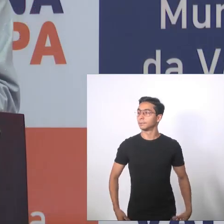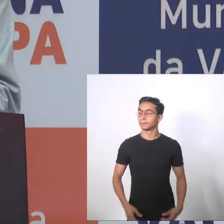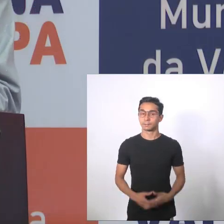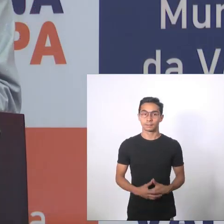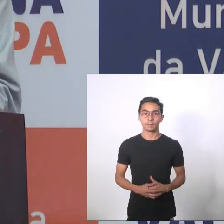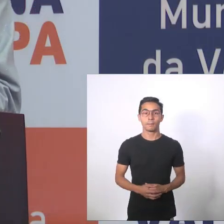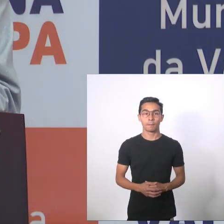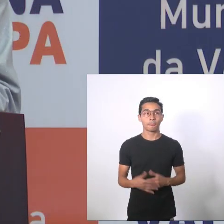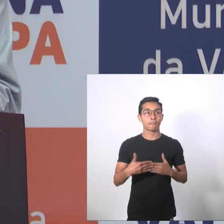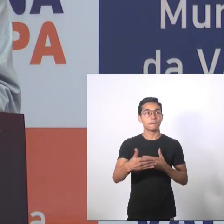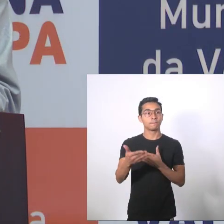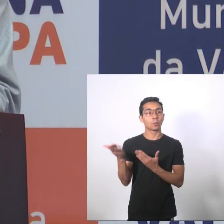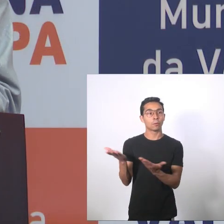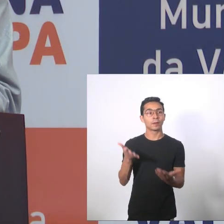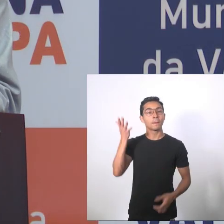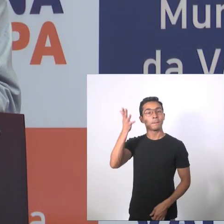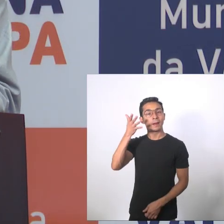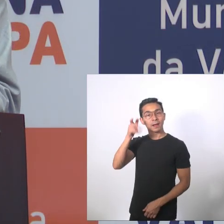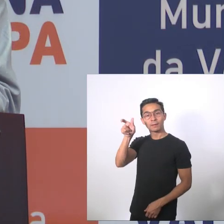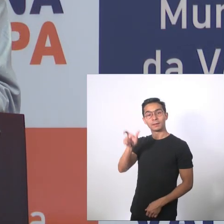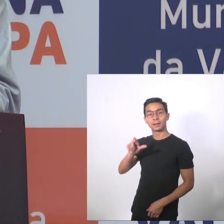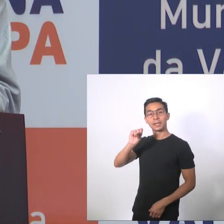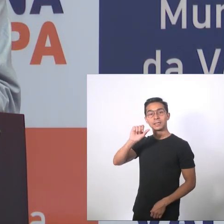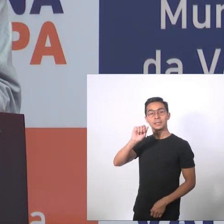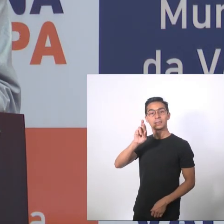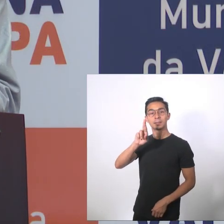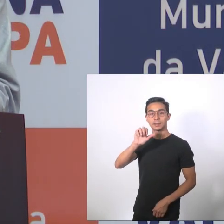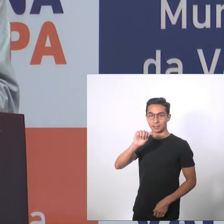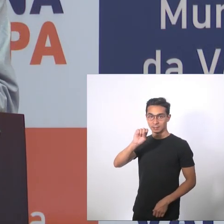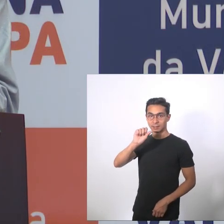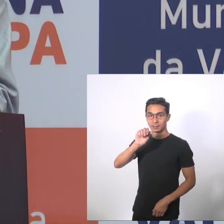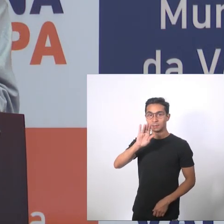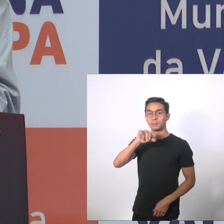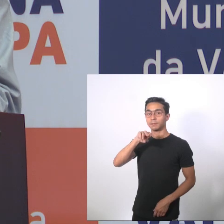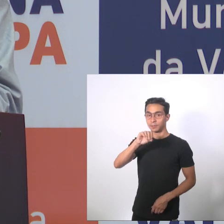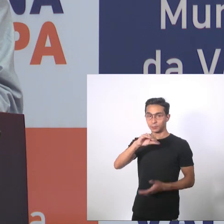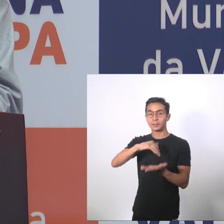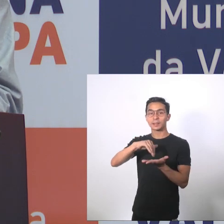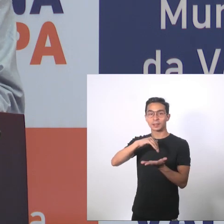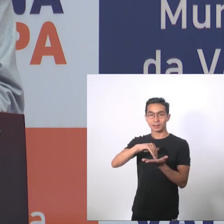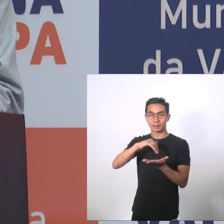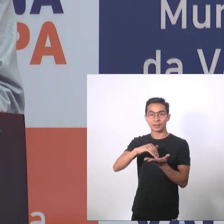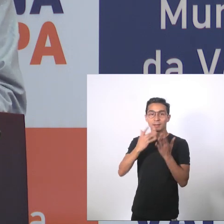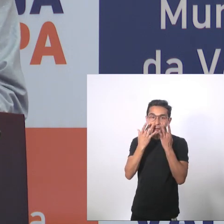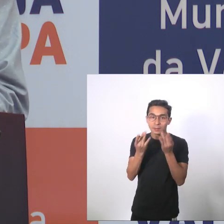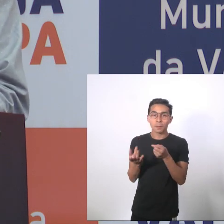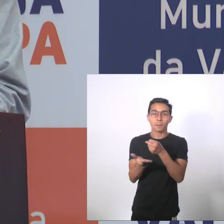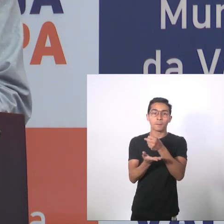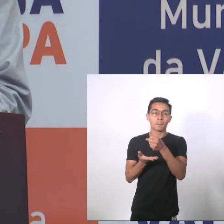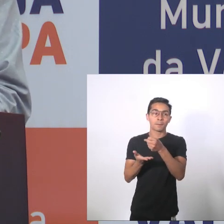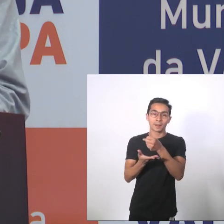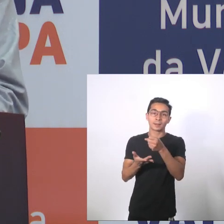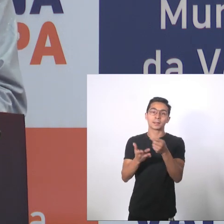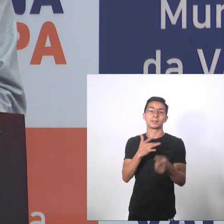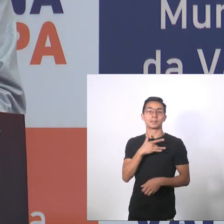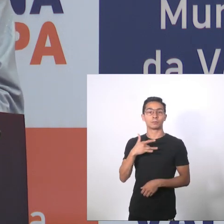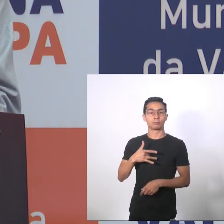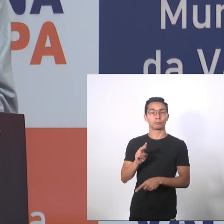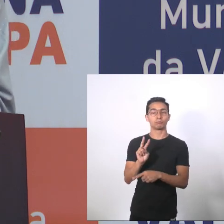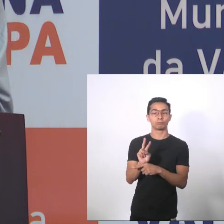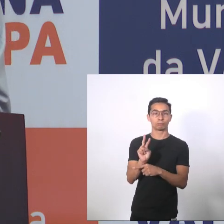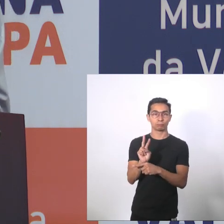Nós passamos a palavra, então, à senhora Sandra Sabino, secretária executiva de Atenção Básica, Especialidades e